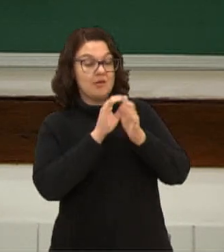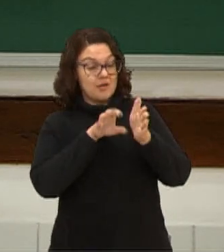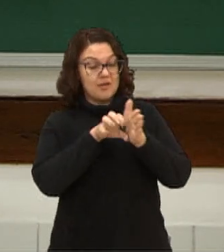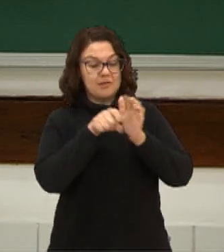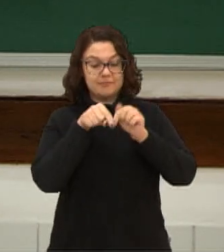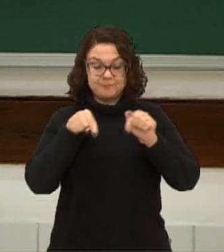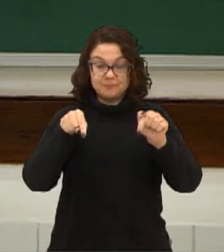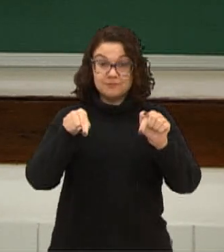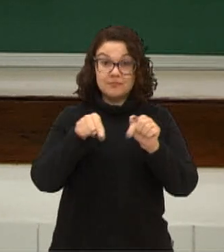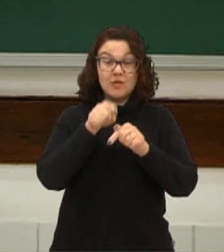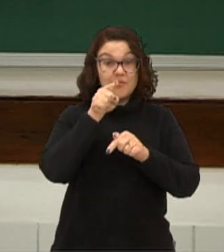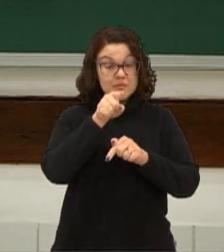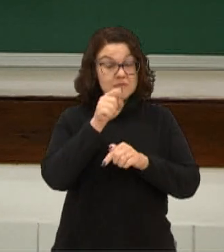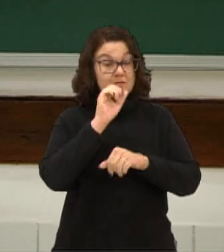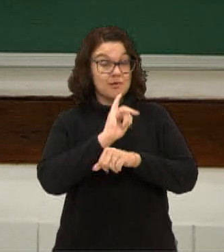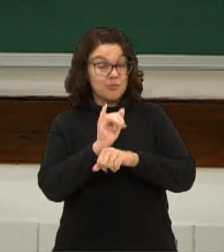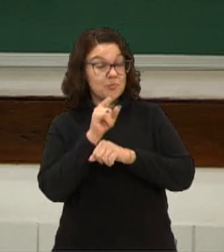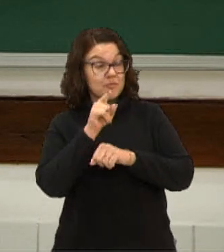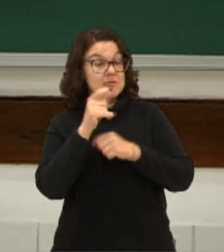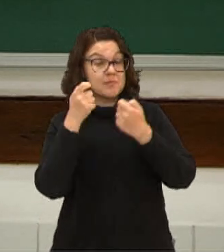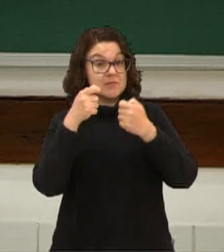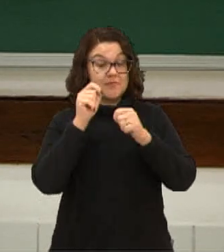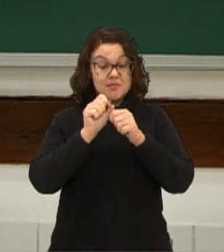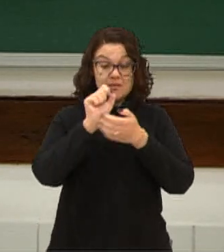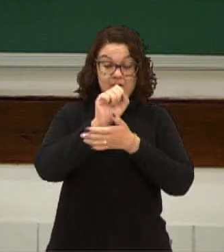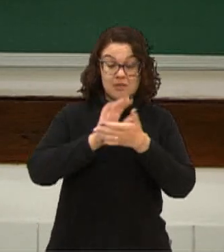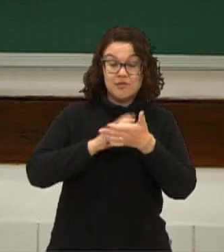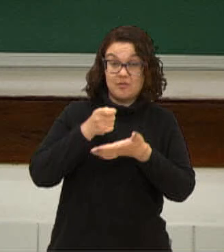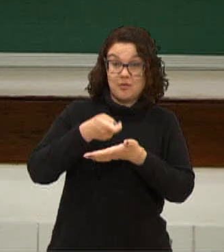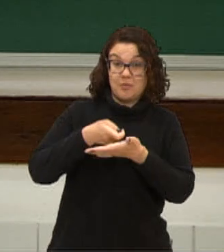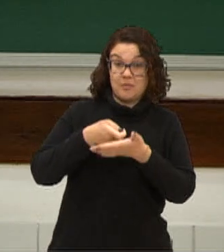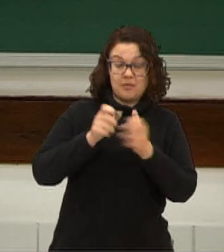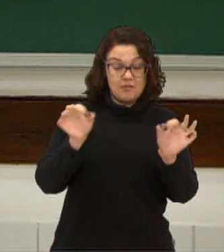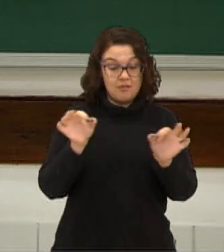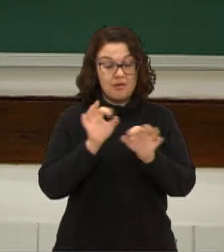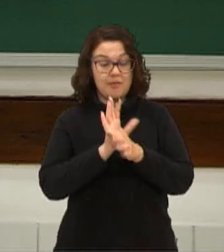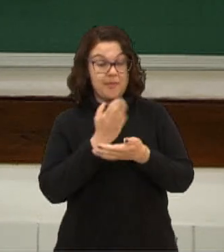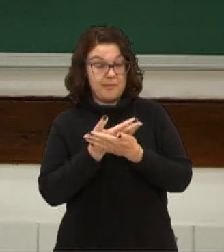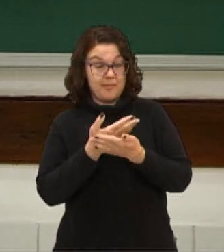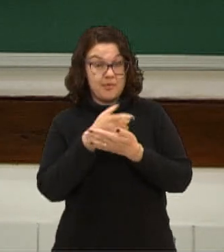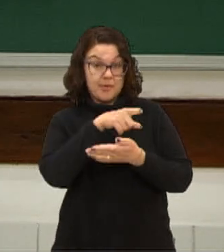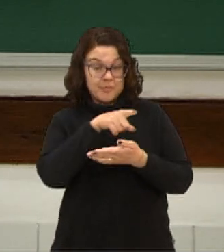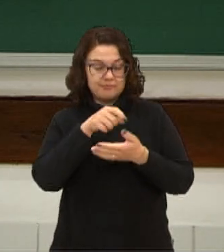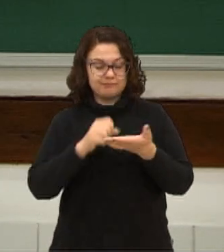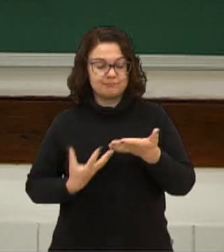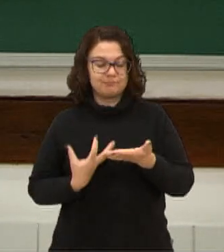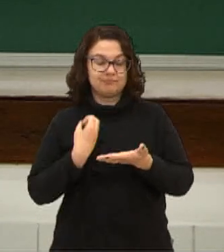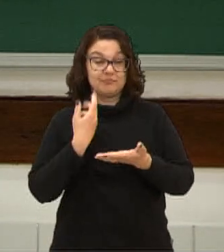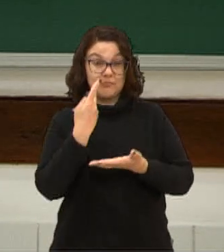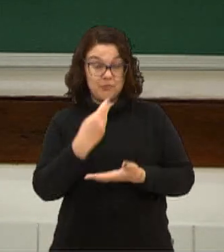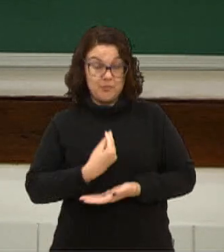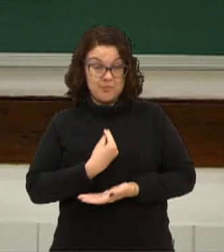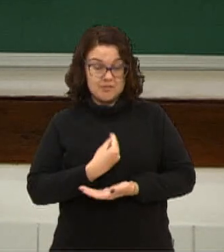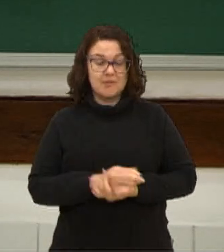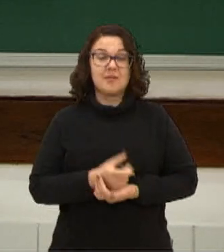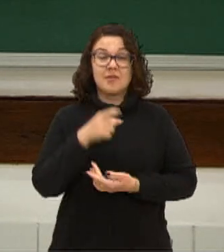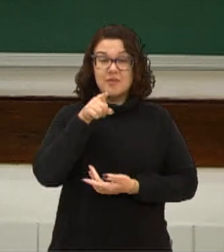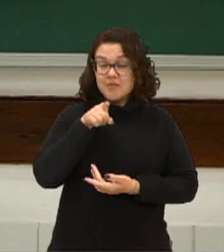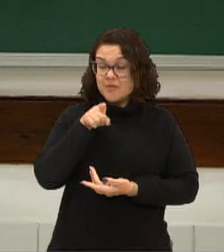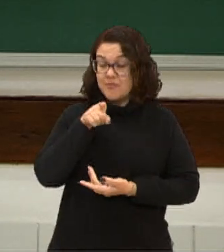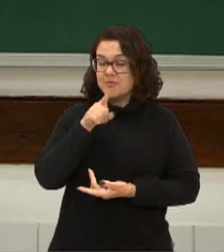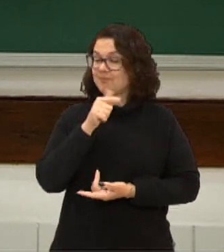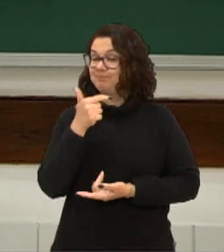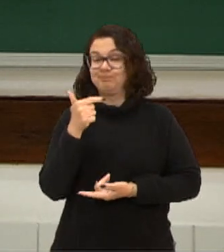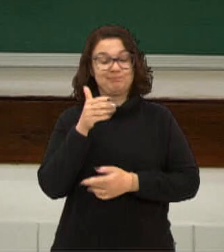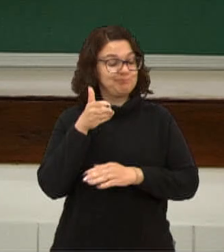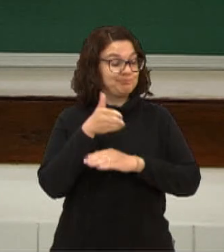acesso à internet, não deixe de realizar a atividade obrigatória logo após essa aula para validar a sua presença. E você que